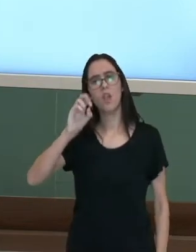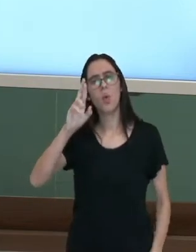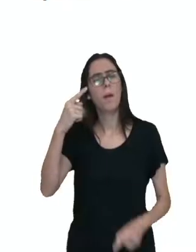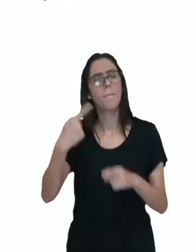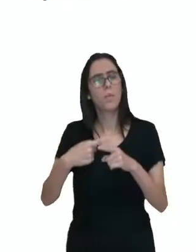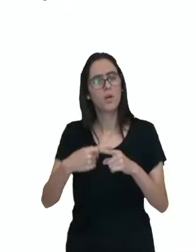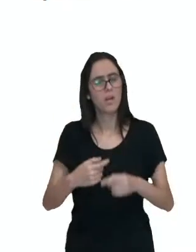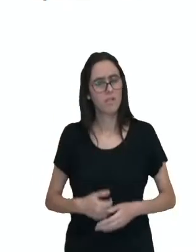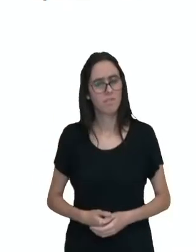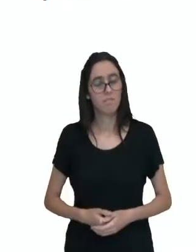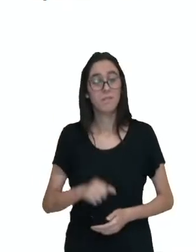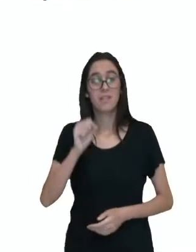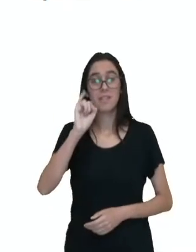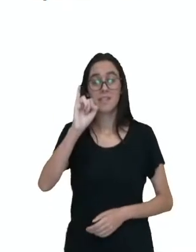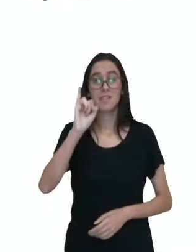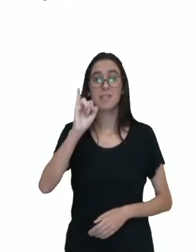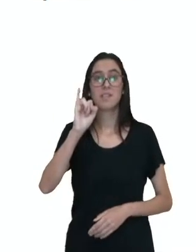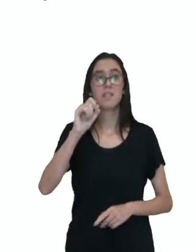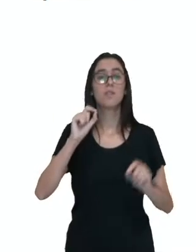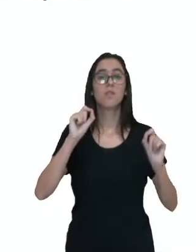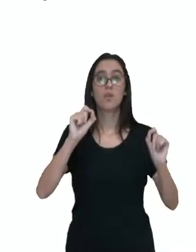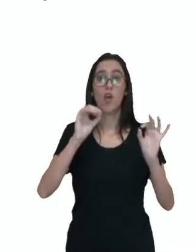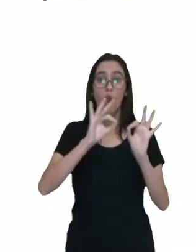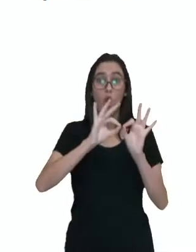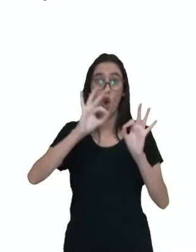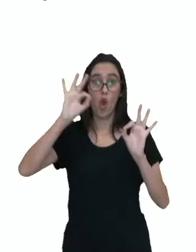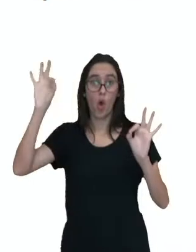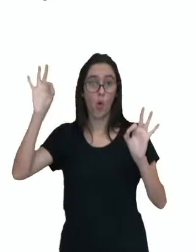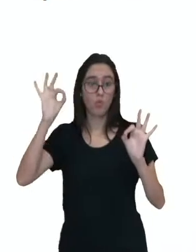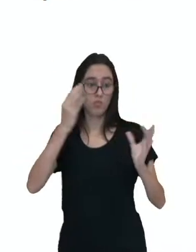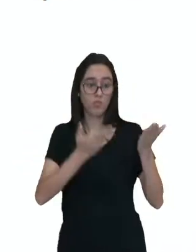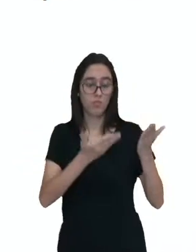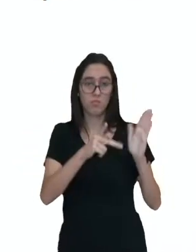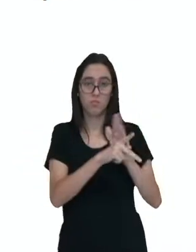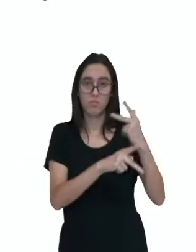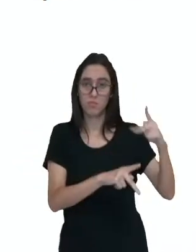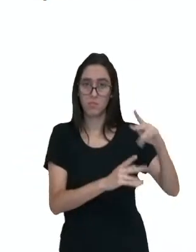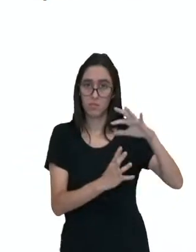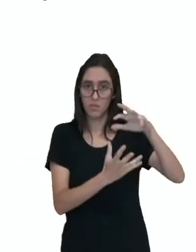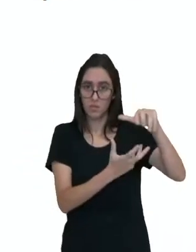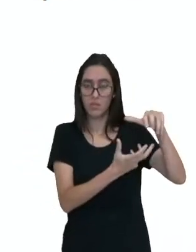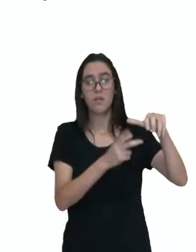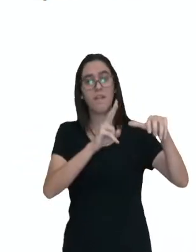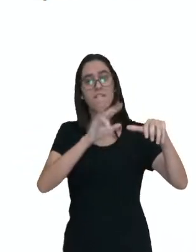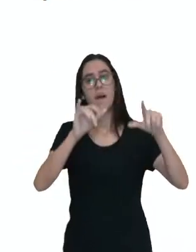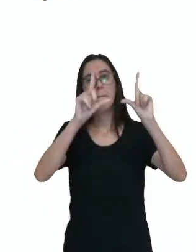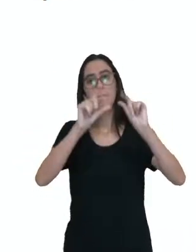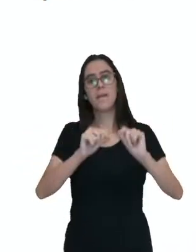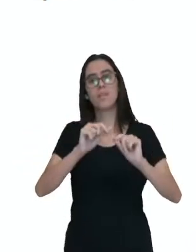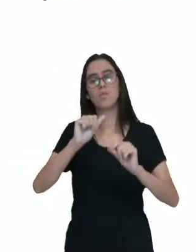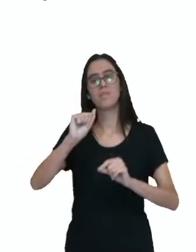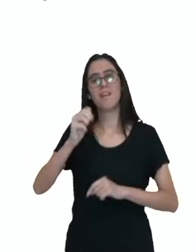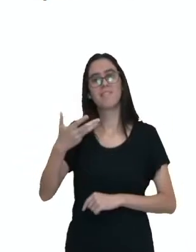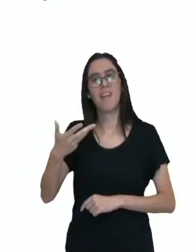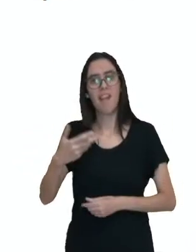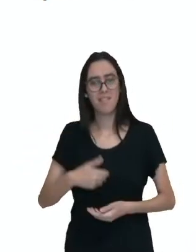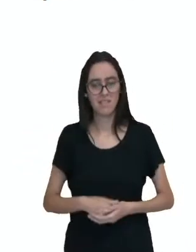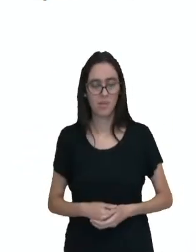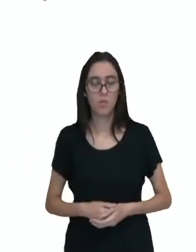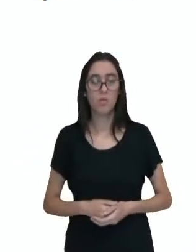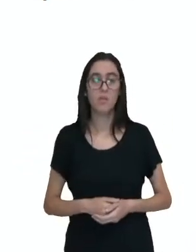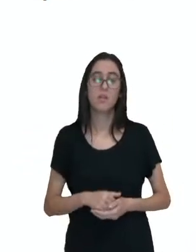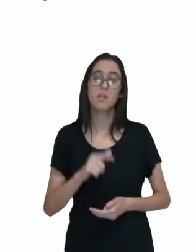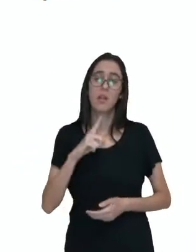do centro de massa da Terra, menos será a aceleração da gravidade no local. Outro fator que